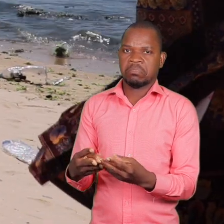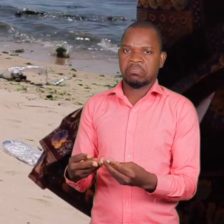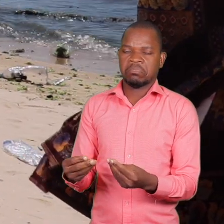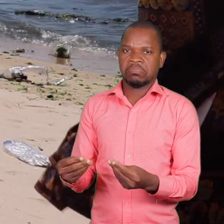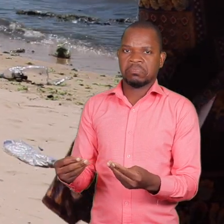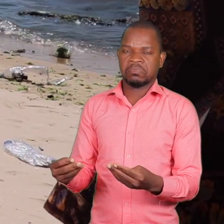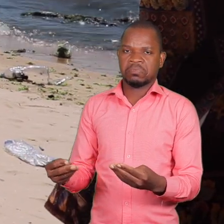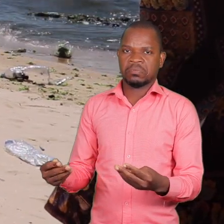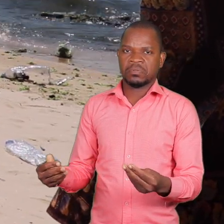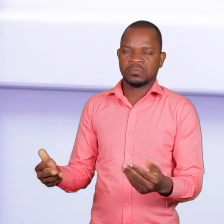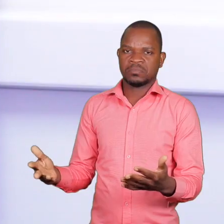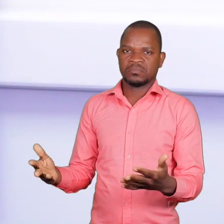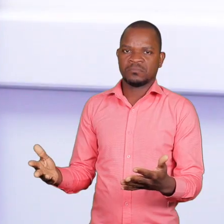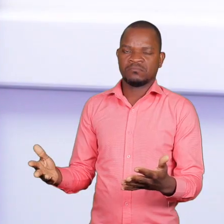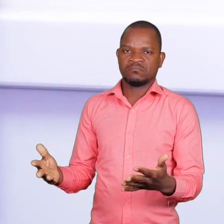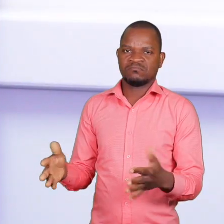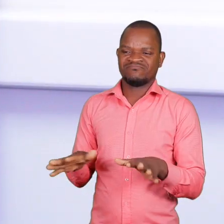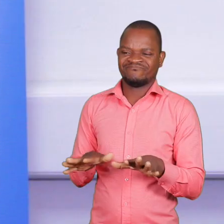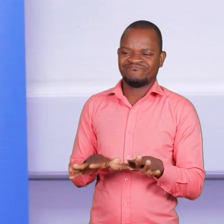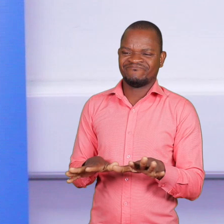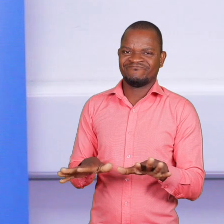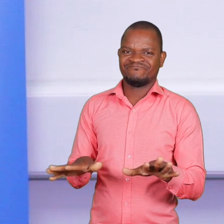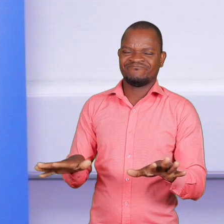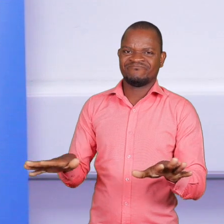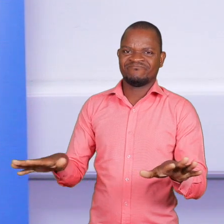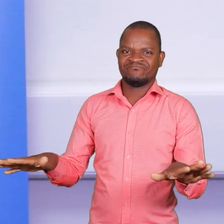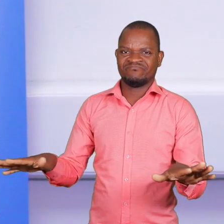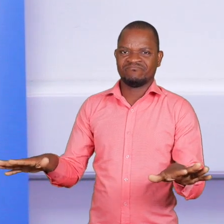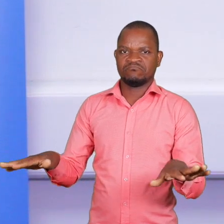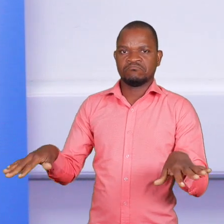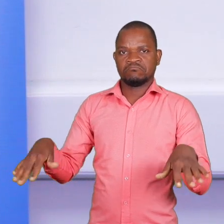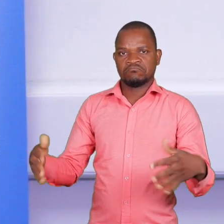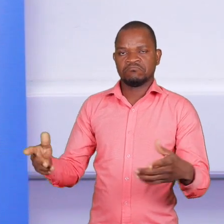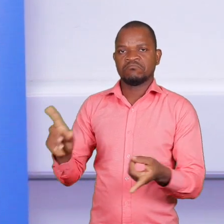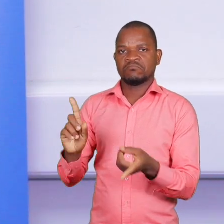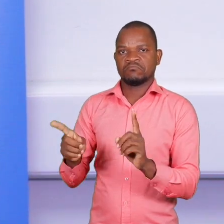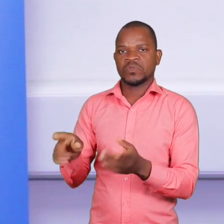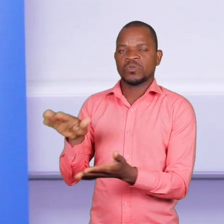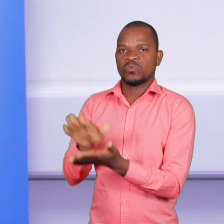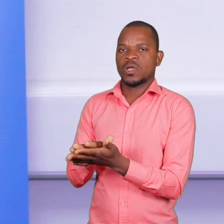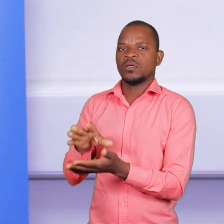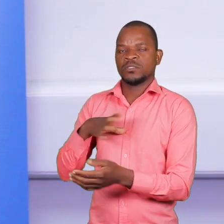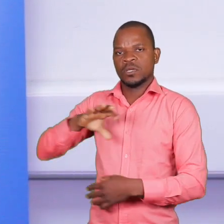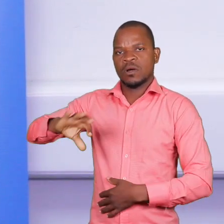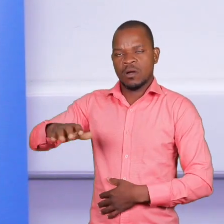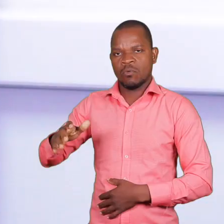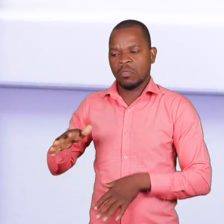vão ficar dispersos e podem ir até, por exemplo, a fontes de água não protegidas. E se vão às fontes